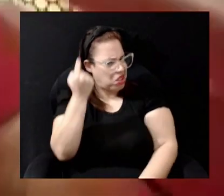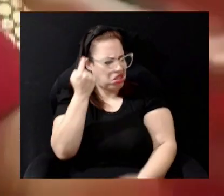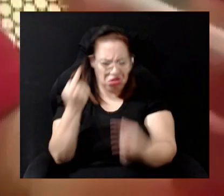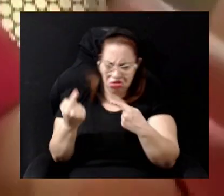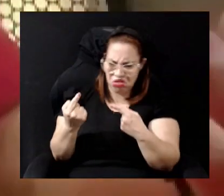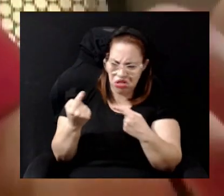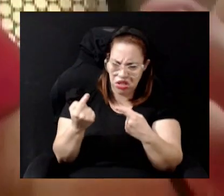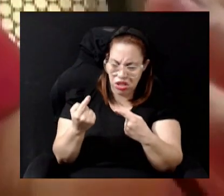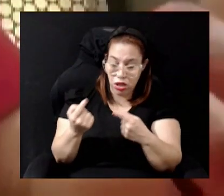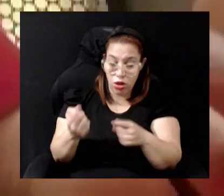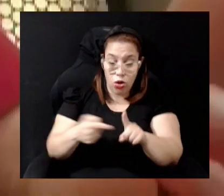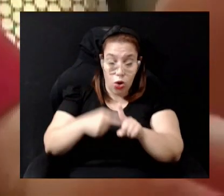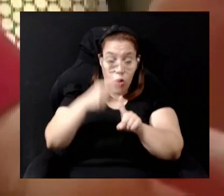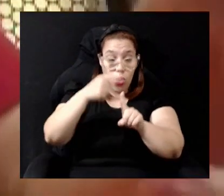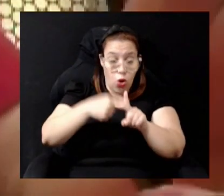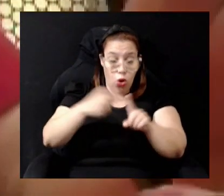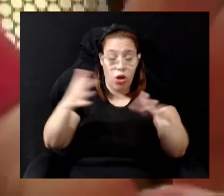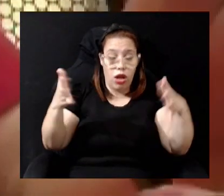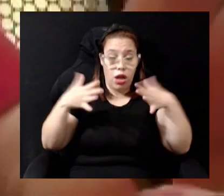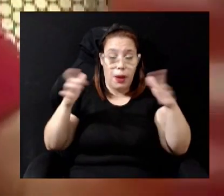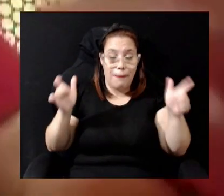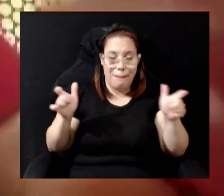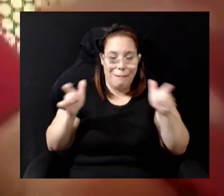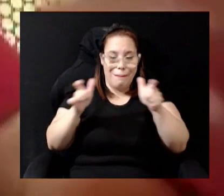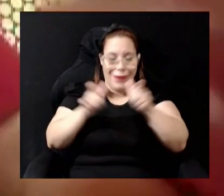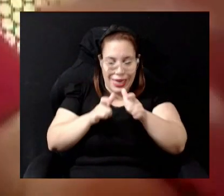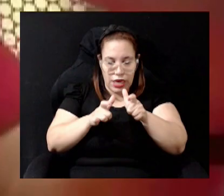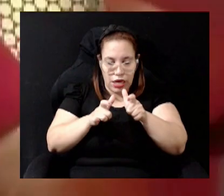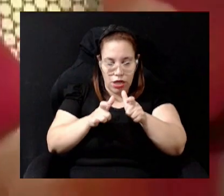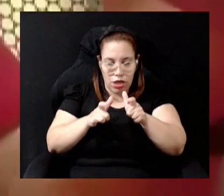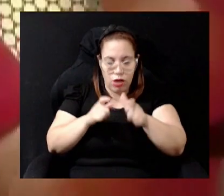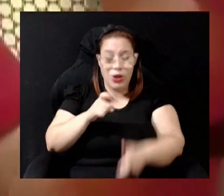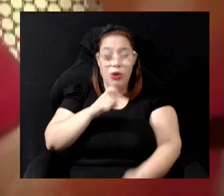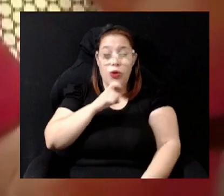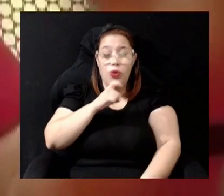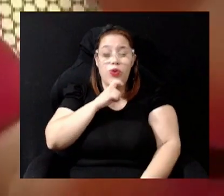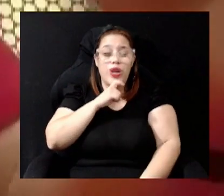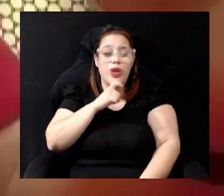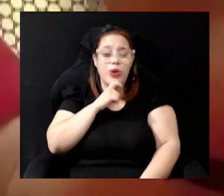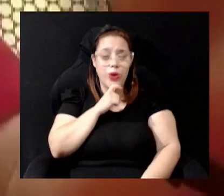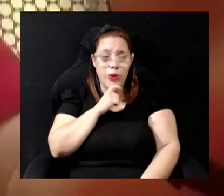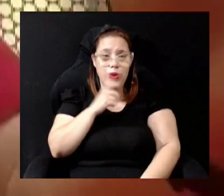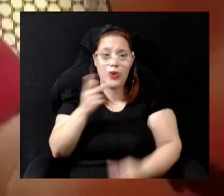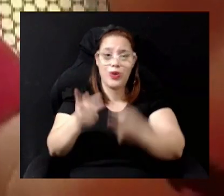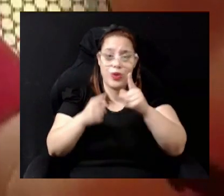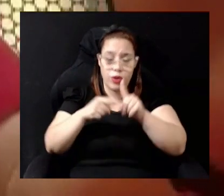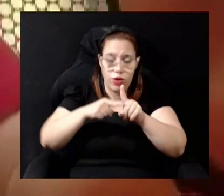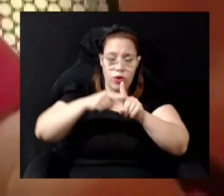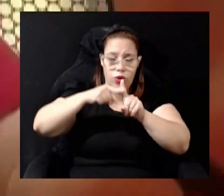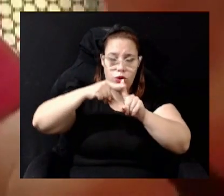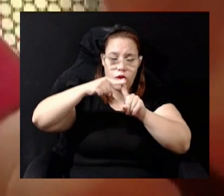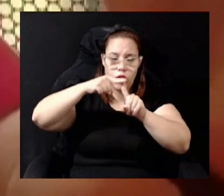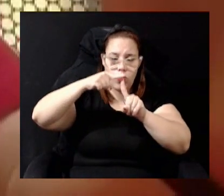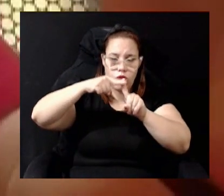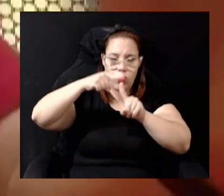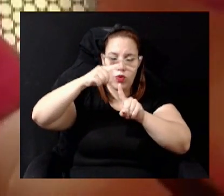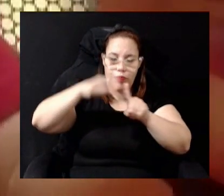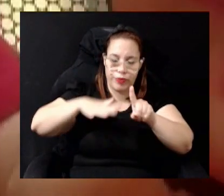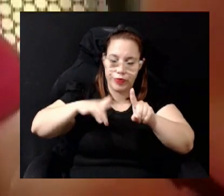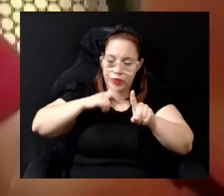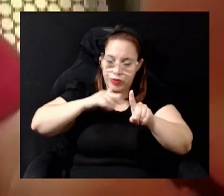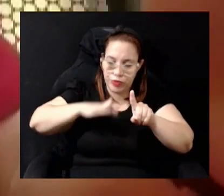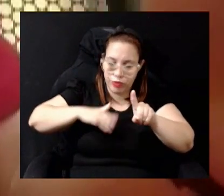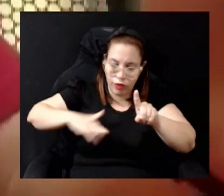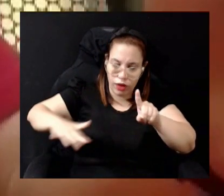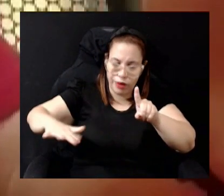quente, né, ele é menos denso do que o ar frio. Então, como eu disse, né, a temperatura superficial das águas ali, ela é uma temperatura